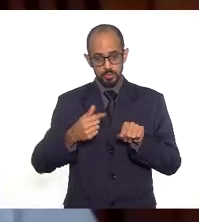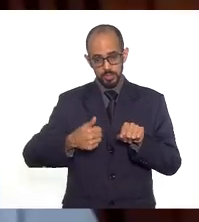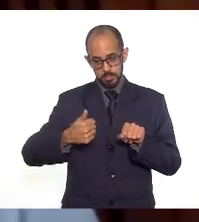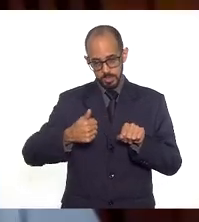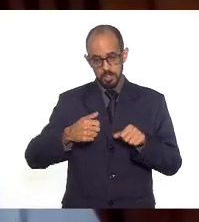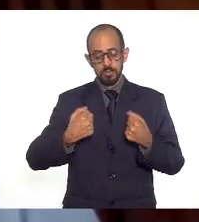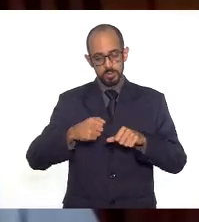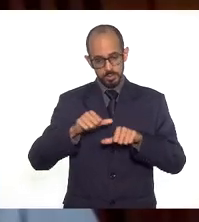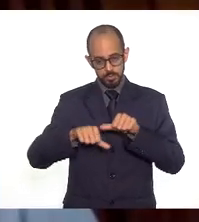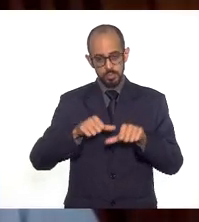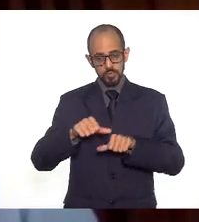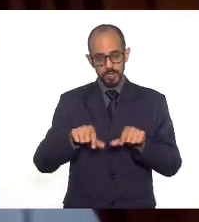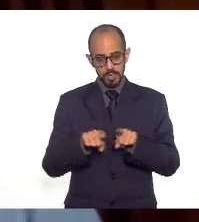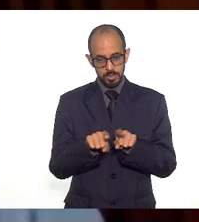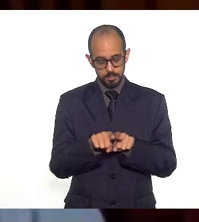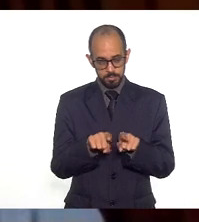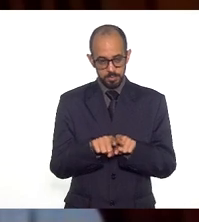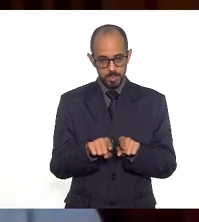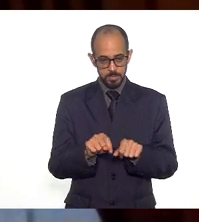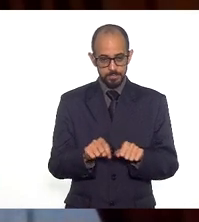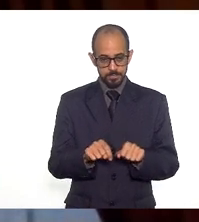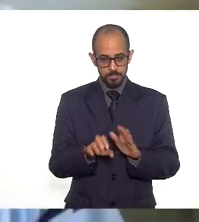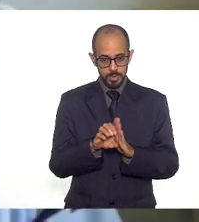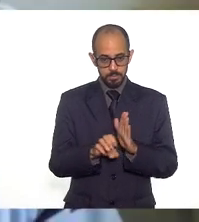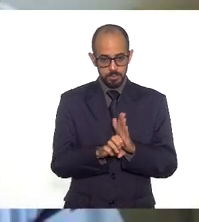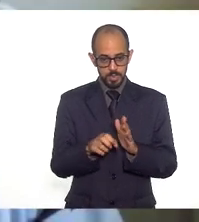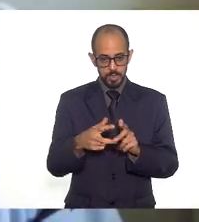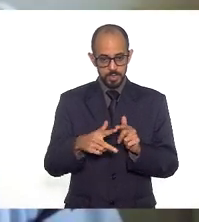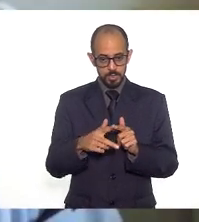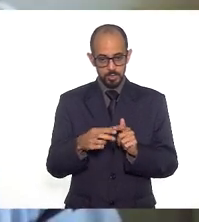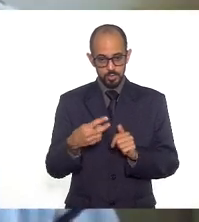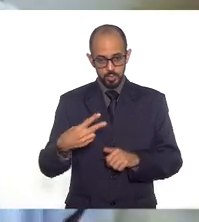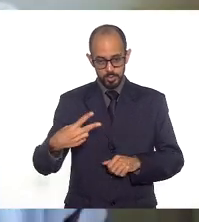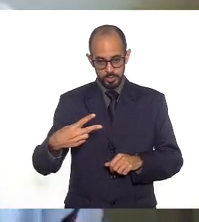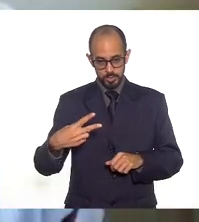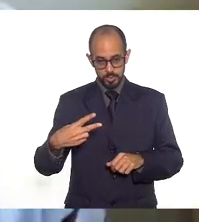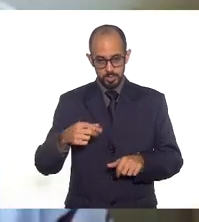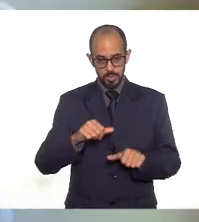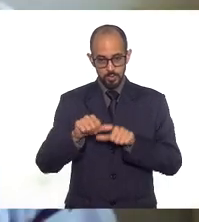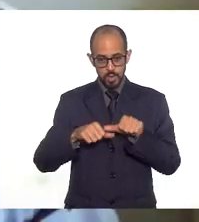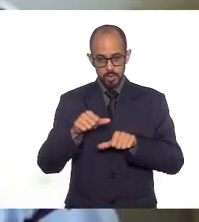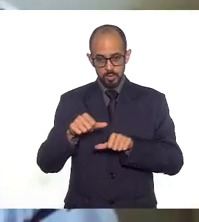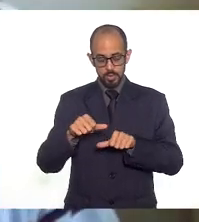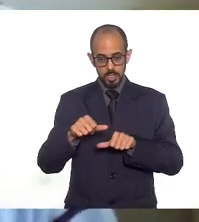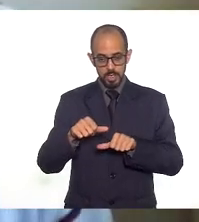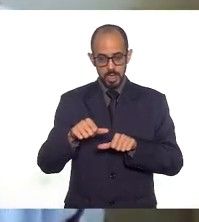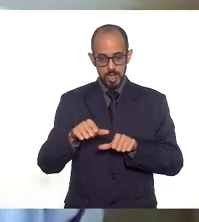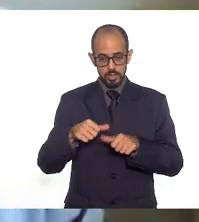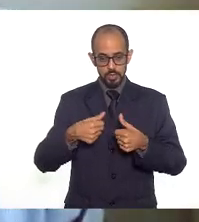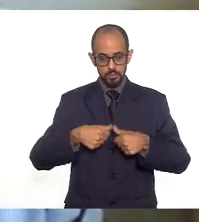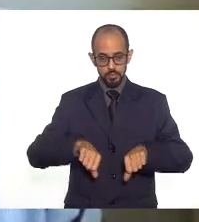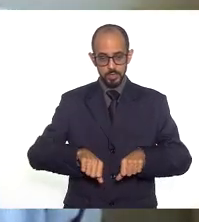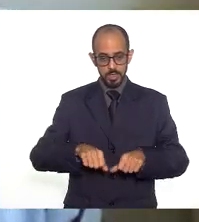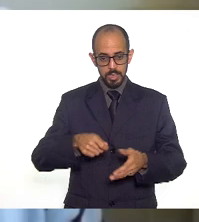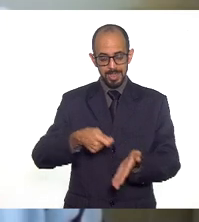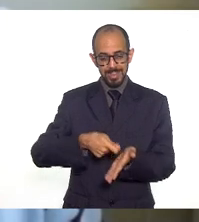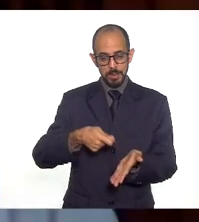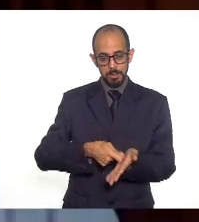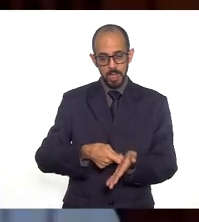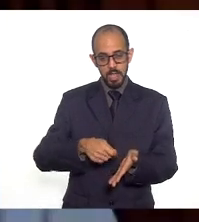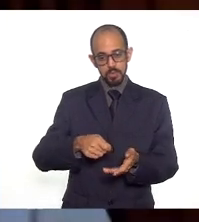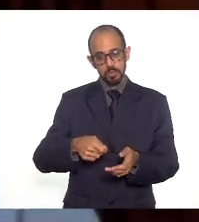Artigo 1º também na emenda 2. Eu vou alterar para, em vez de fica determinado, fica autorizado.